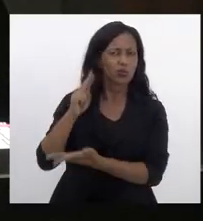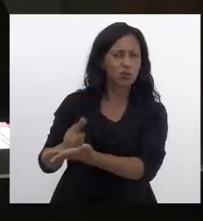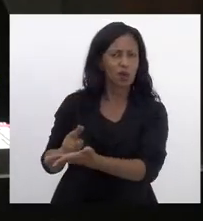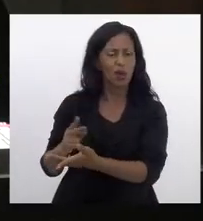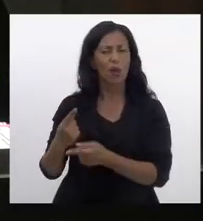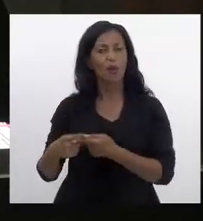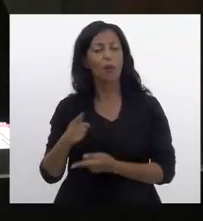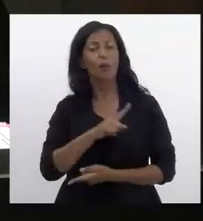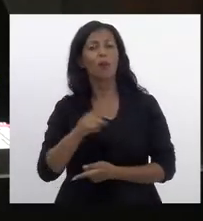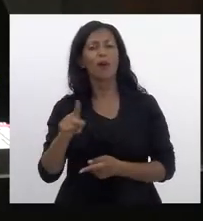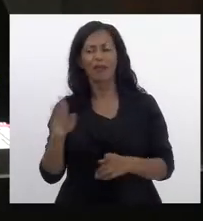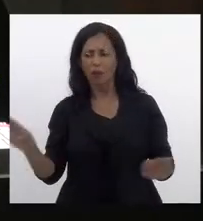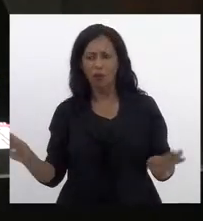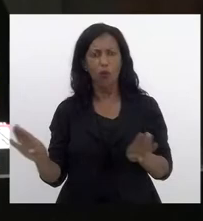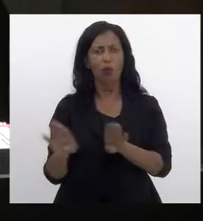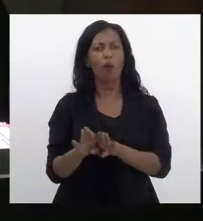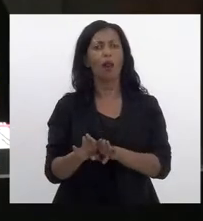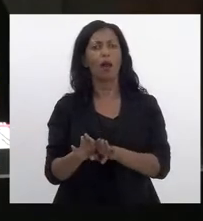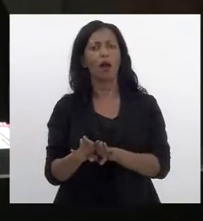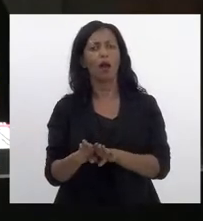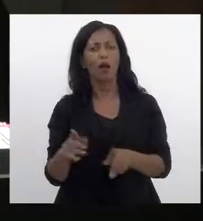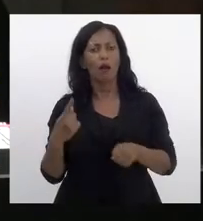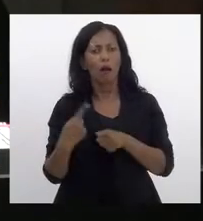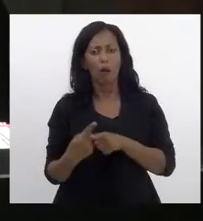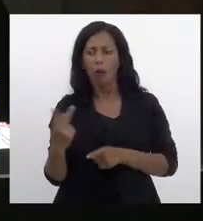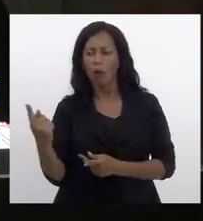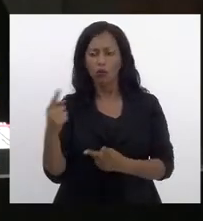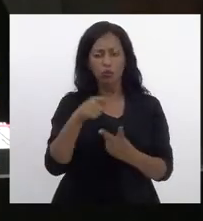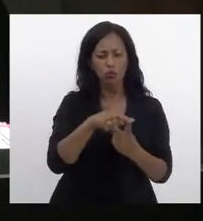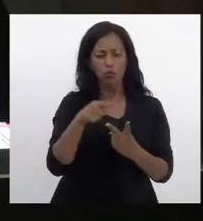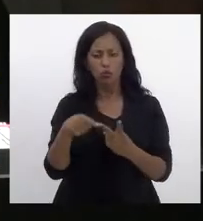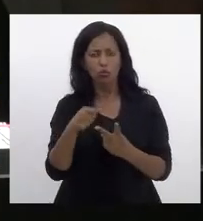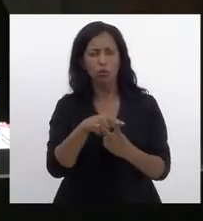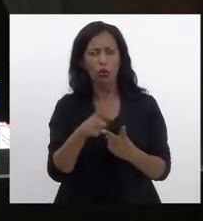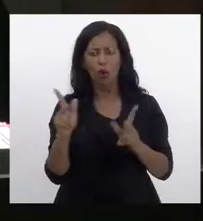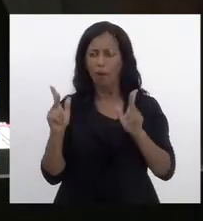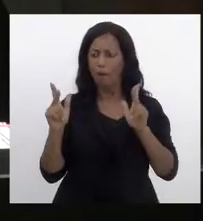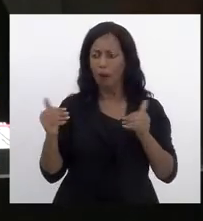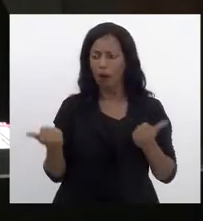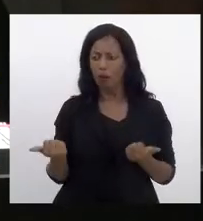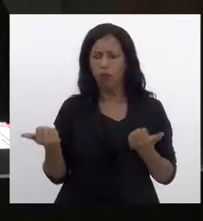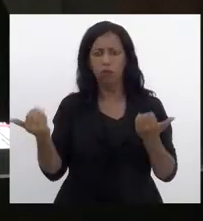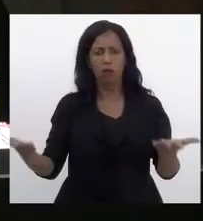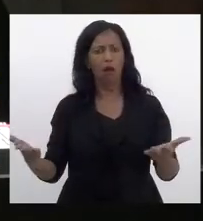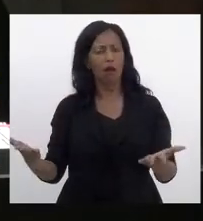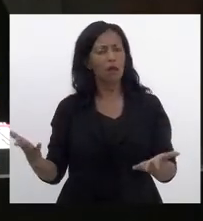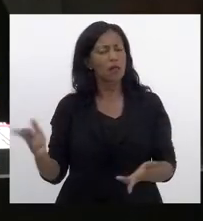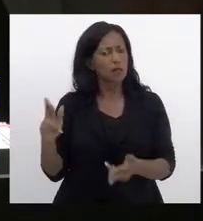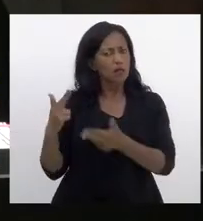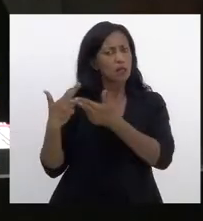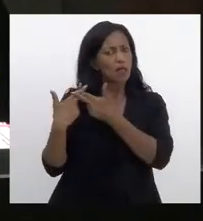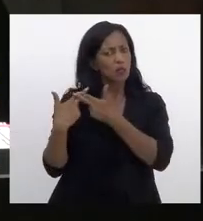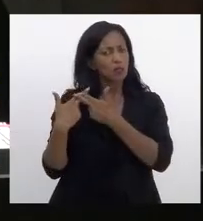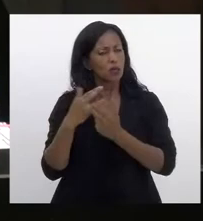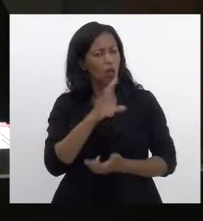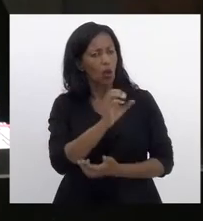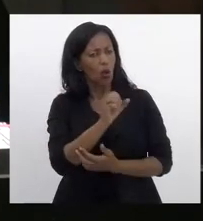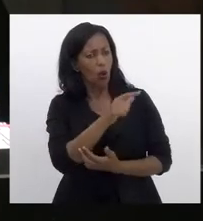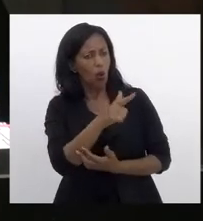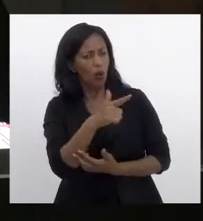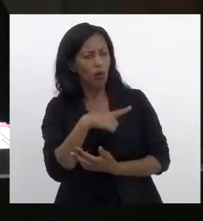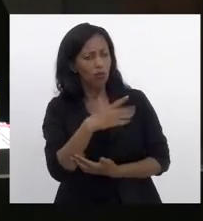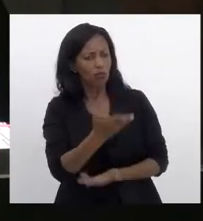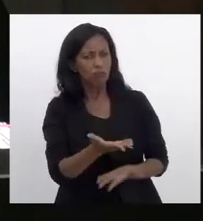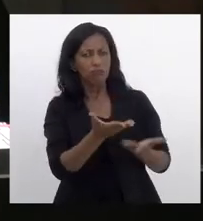não igualar? Por que não dar para os dois a mesma coisa? Sei da responsabilidade que o coronel tem, é